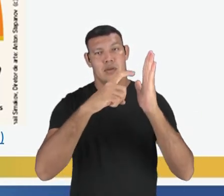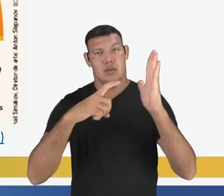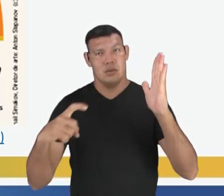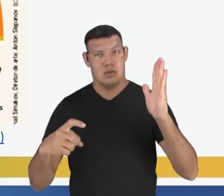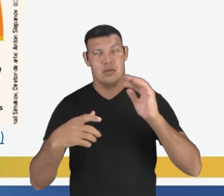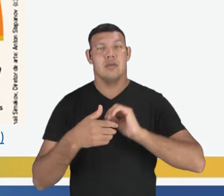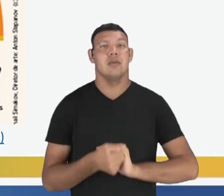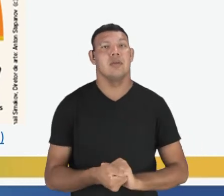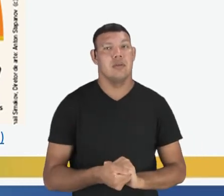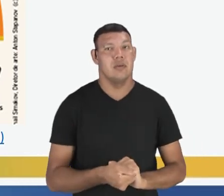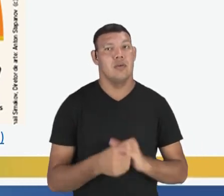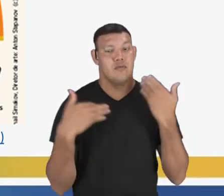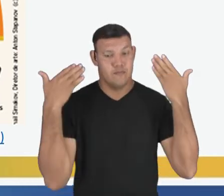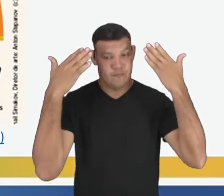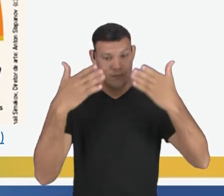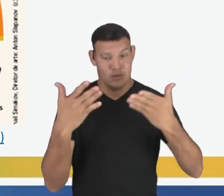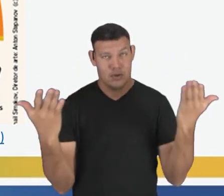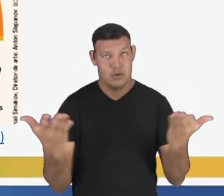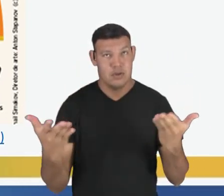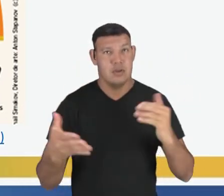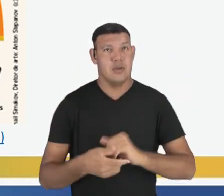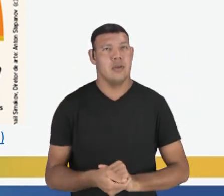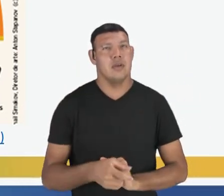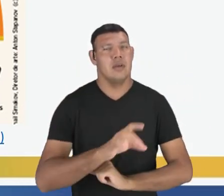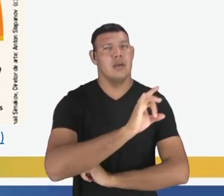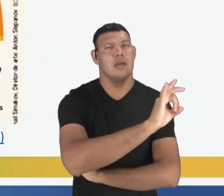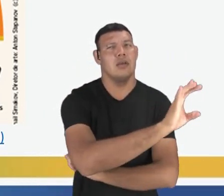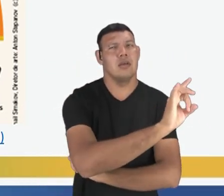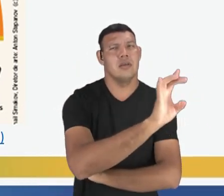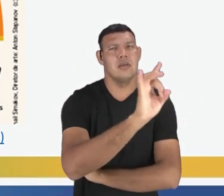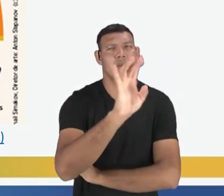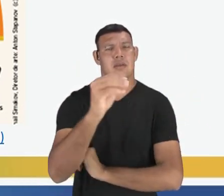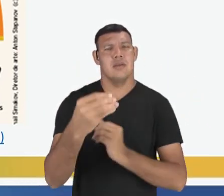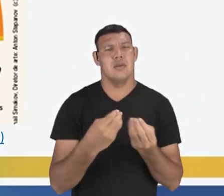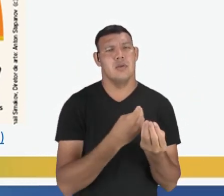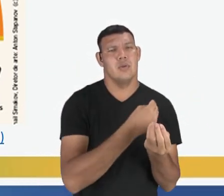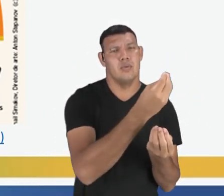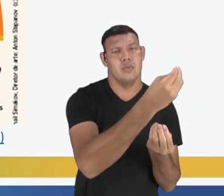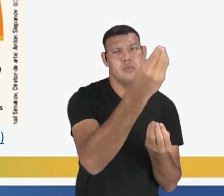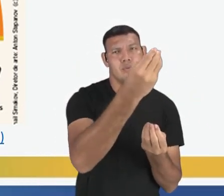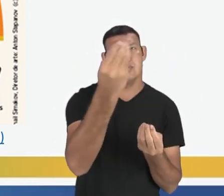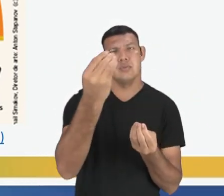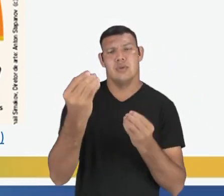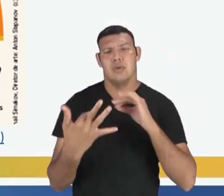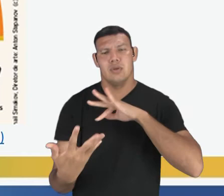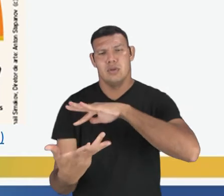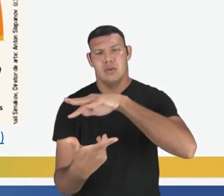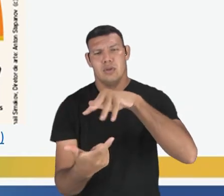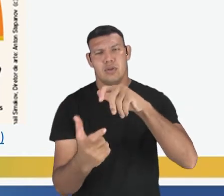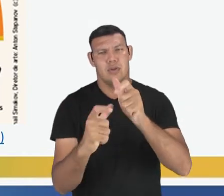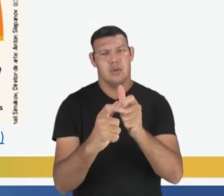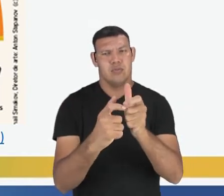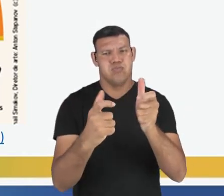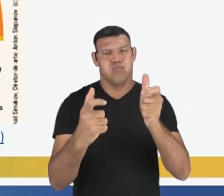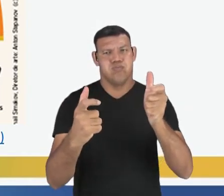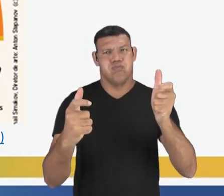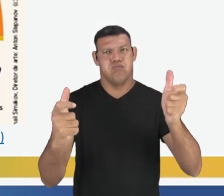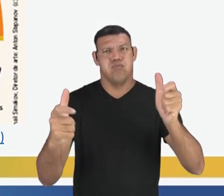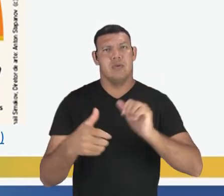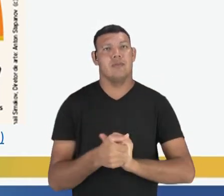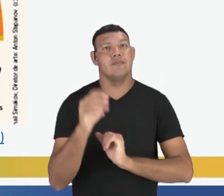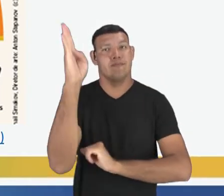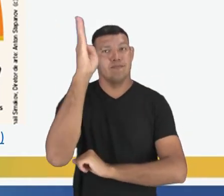destaque nisso aí, o que cada um oferece para o mundo que realmente faz com que esse grupo cresça bastante. Bom, o Brasil no